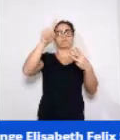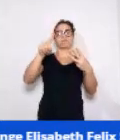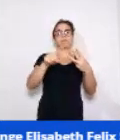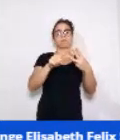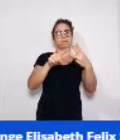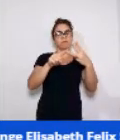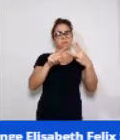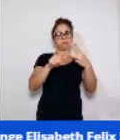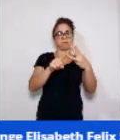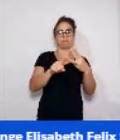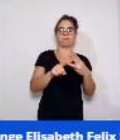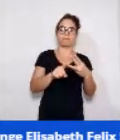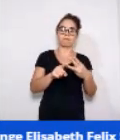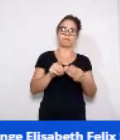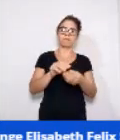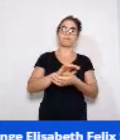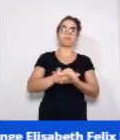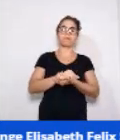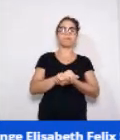Pode passar.